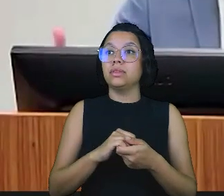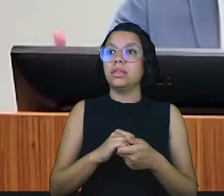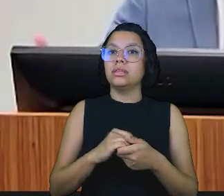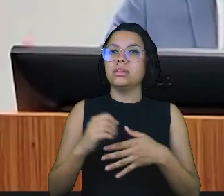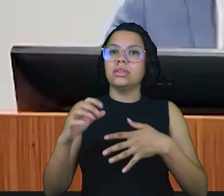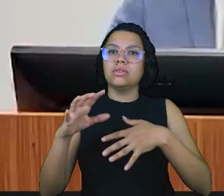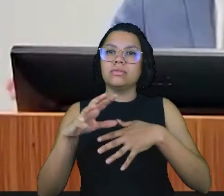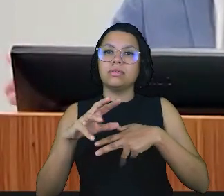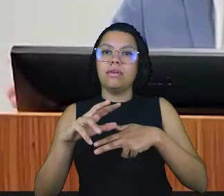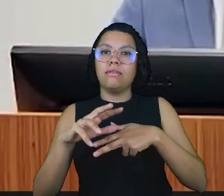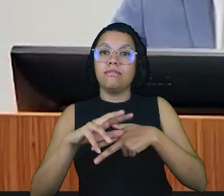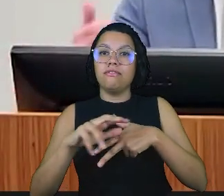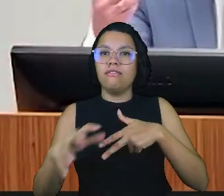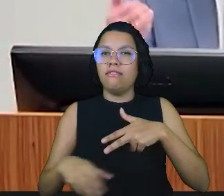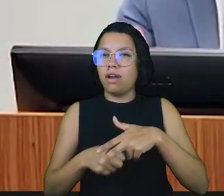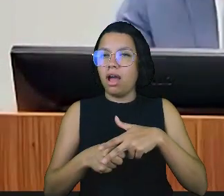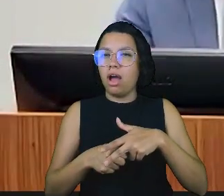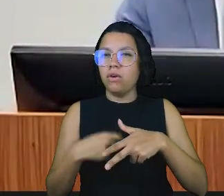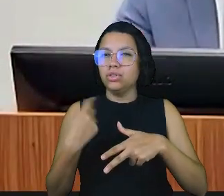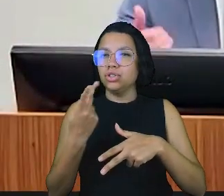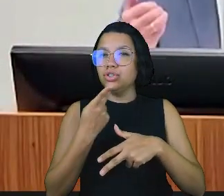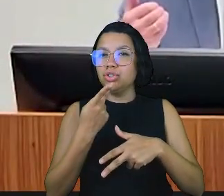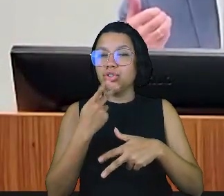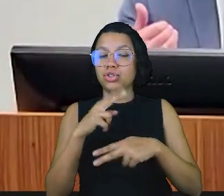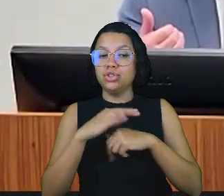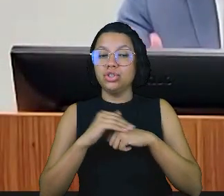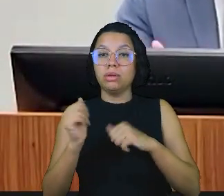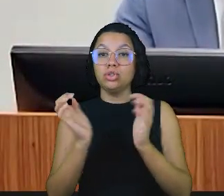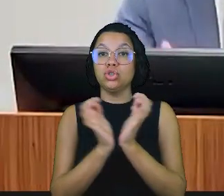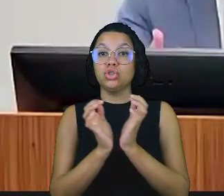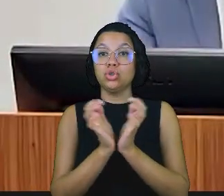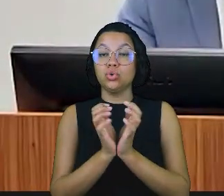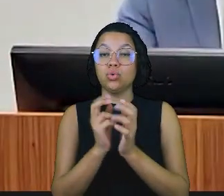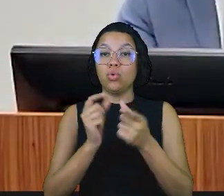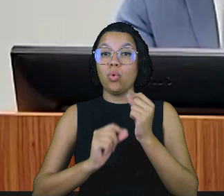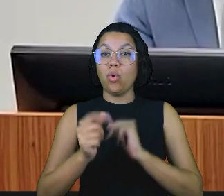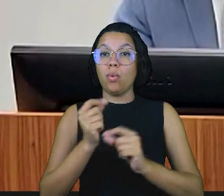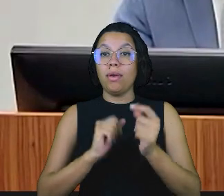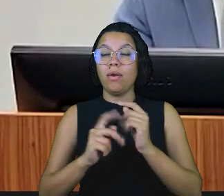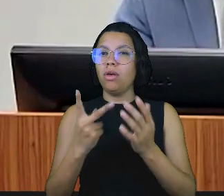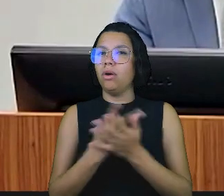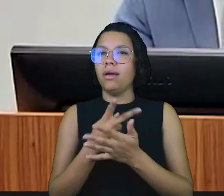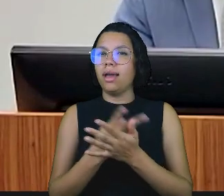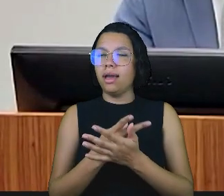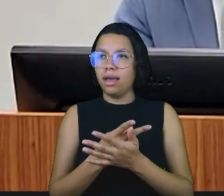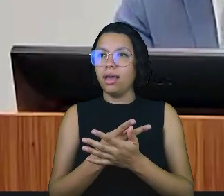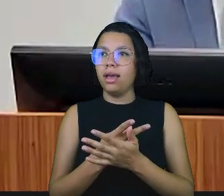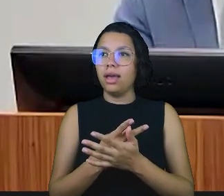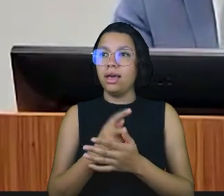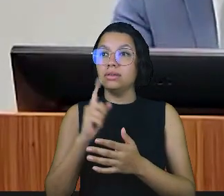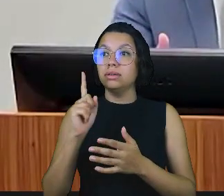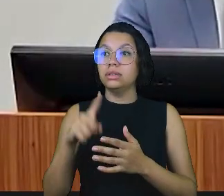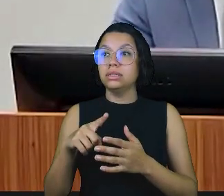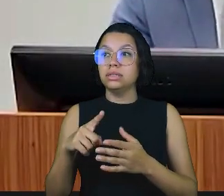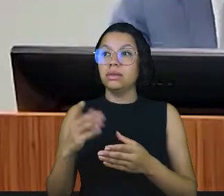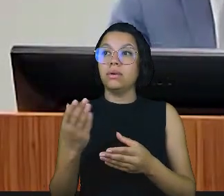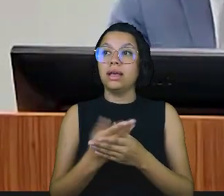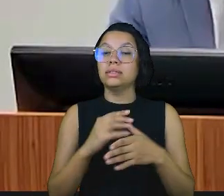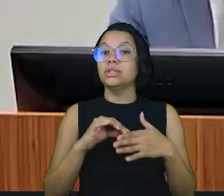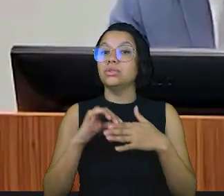apelidamos de grupo econômico irregular, são casos que nos levam para o artigo 124.